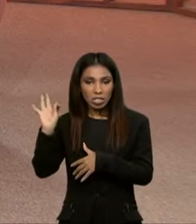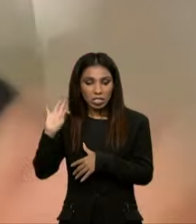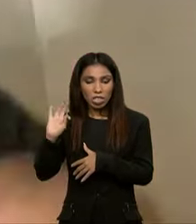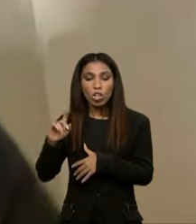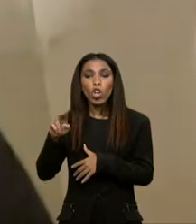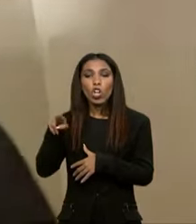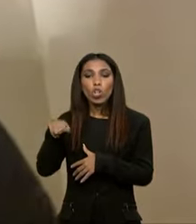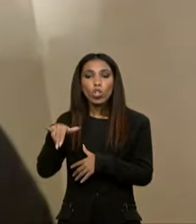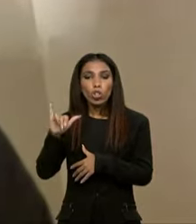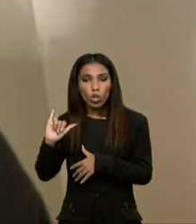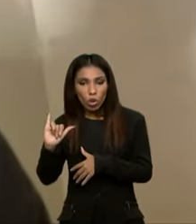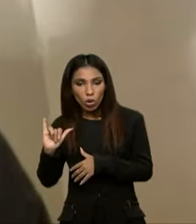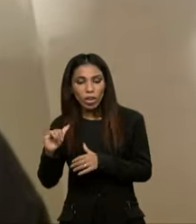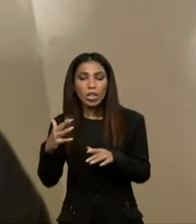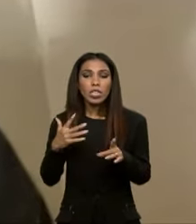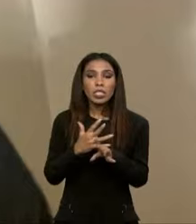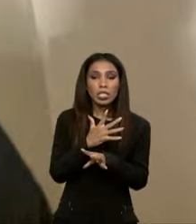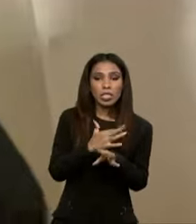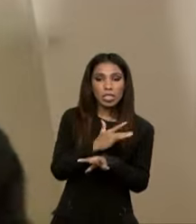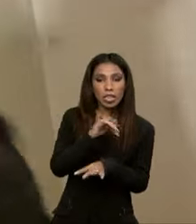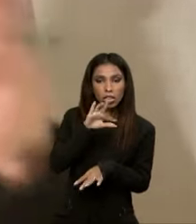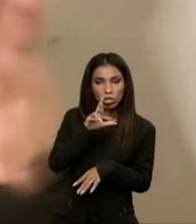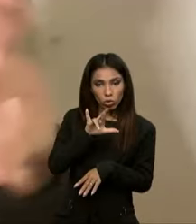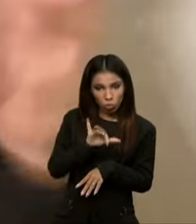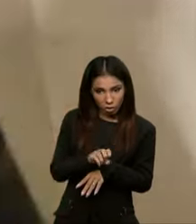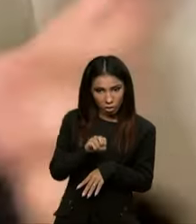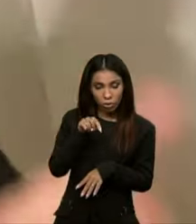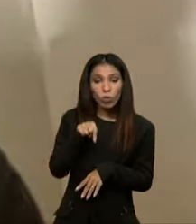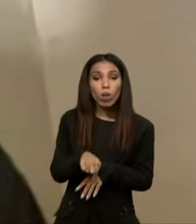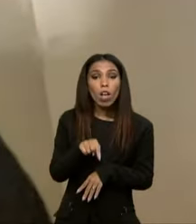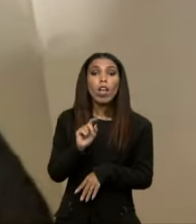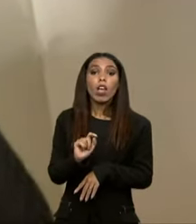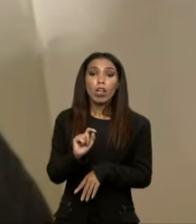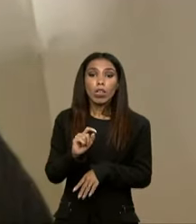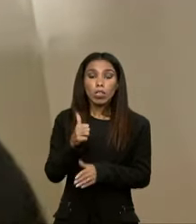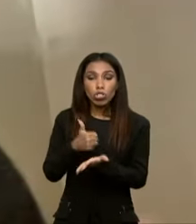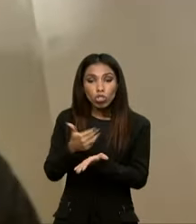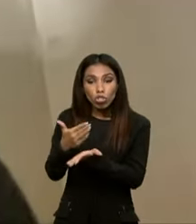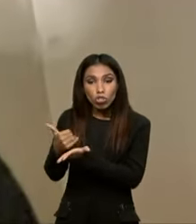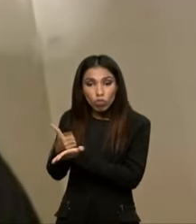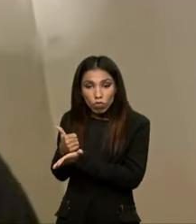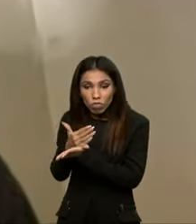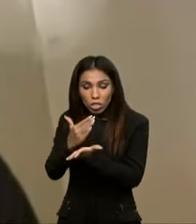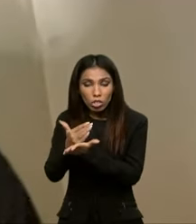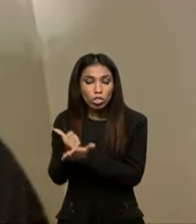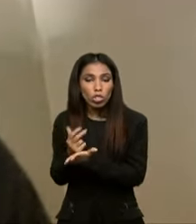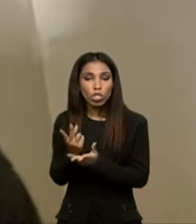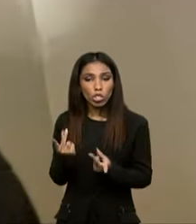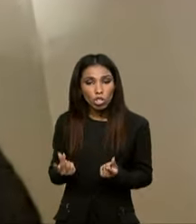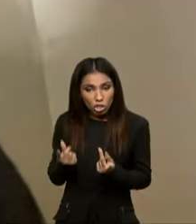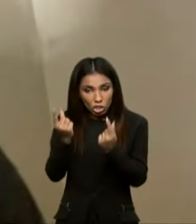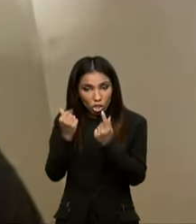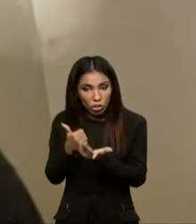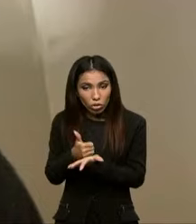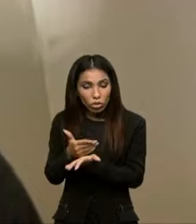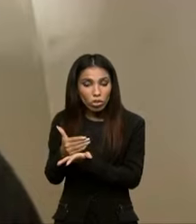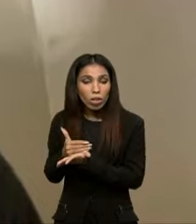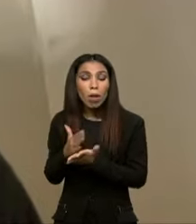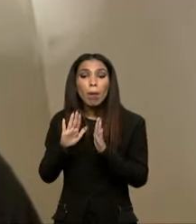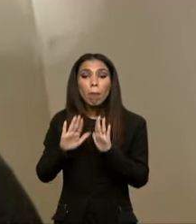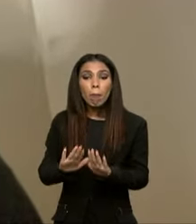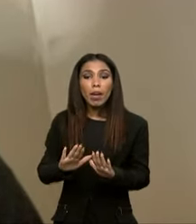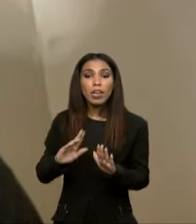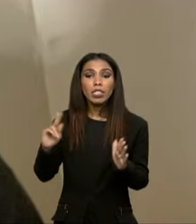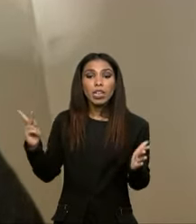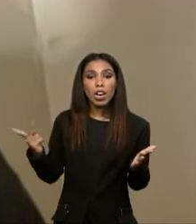Nova Iguaçu, pela cidade do Rio de Janeiro, e esses lugares, eles dividem isso. Eles dividem o custo disso. Só que isso precisa